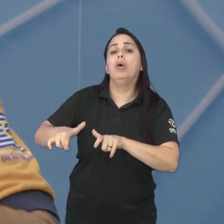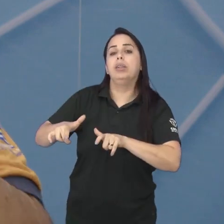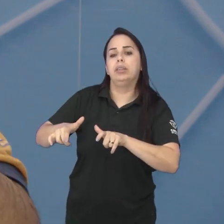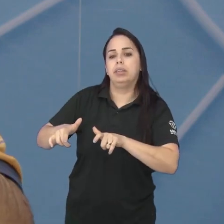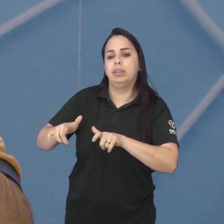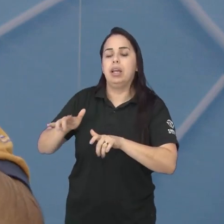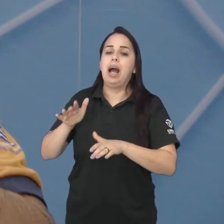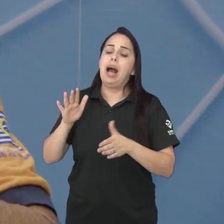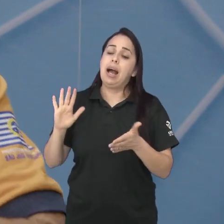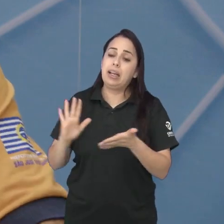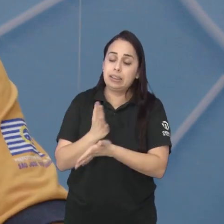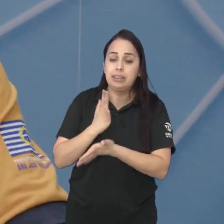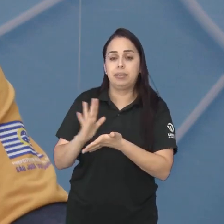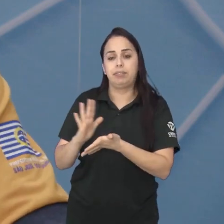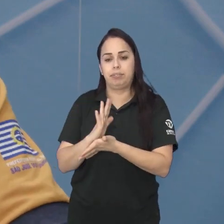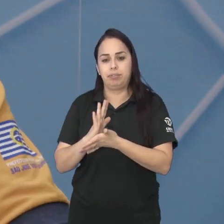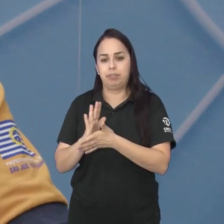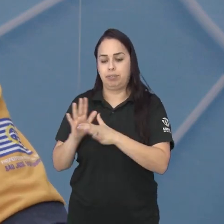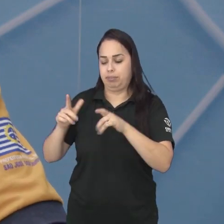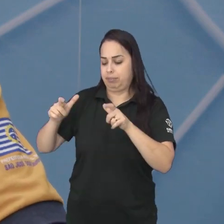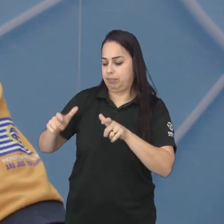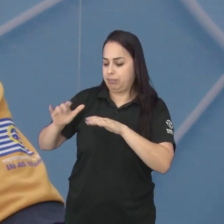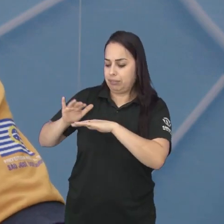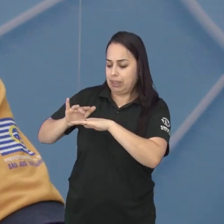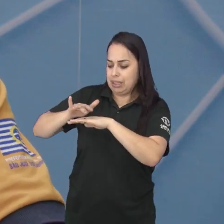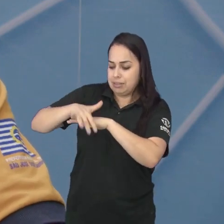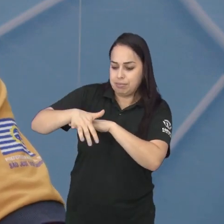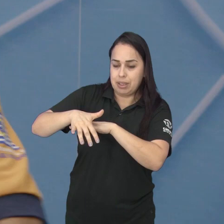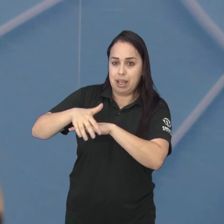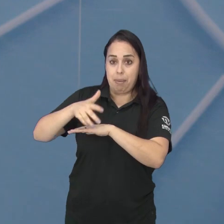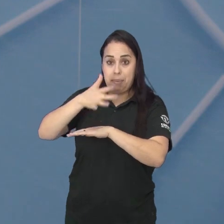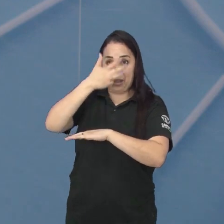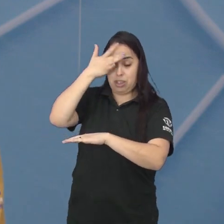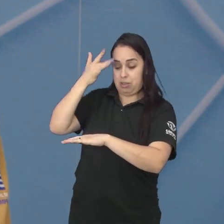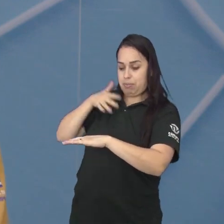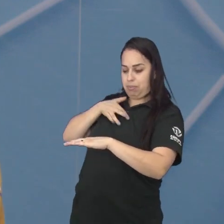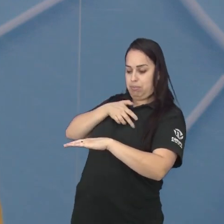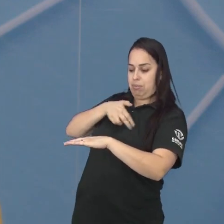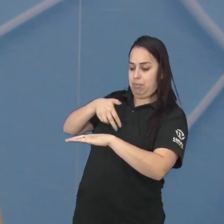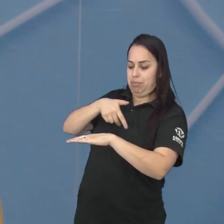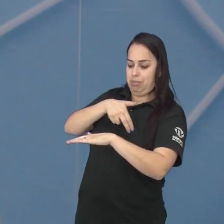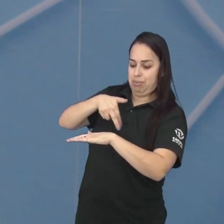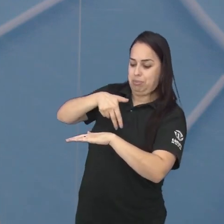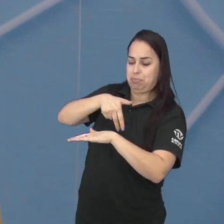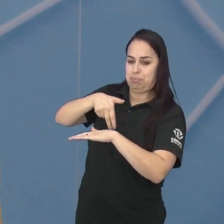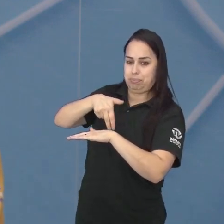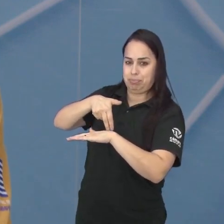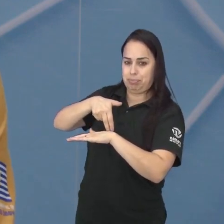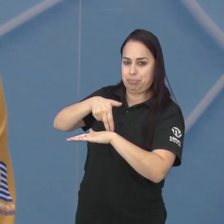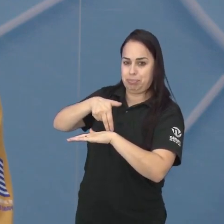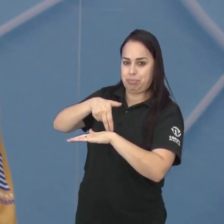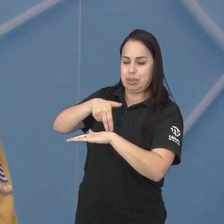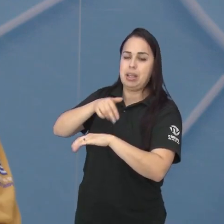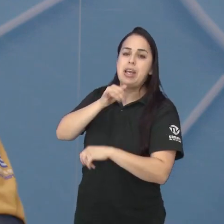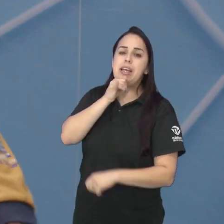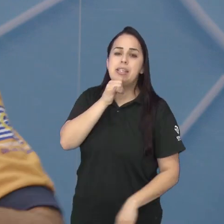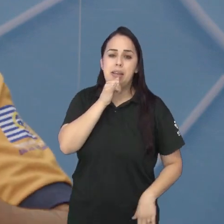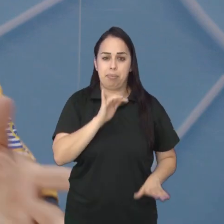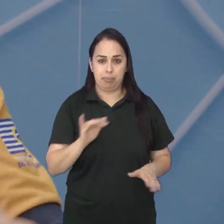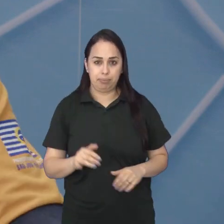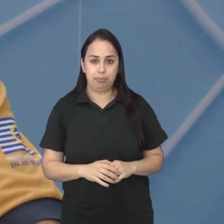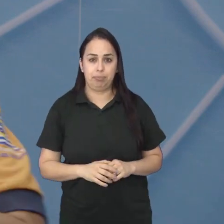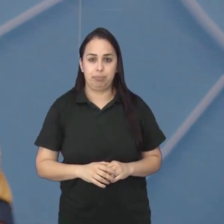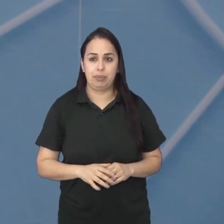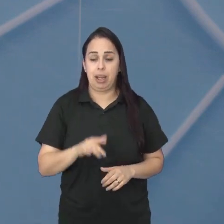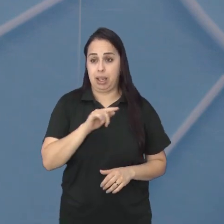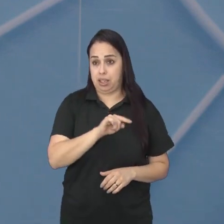geograficamente, porque tem situações que a cachoeira, para você chegar na cachoeira, você vai descer. Vamos